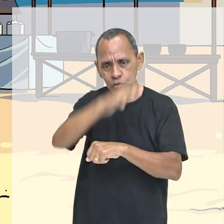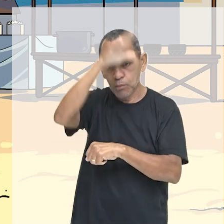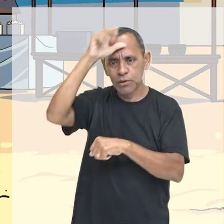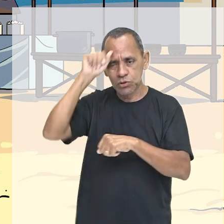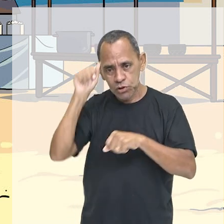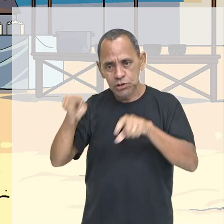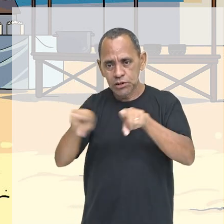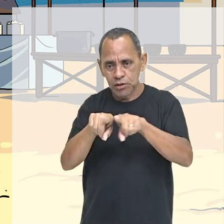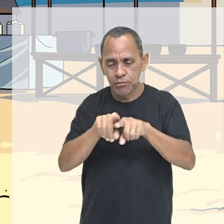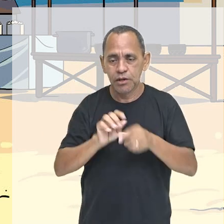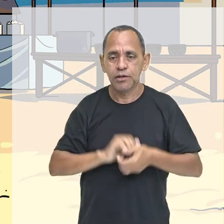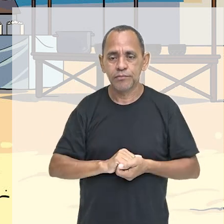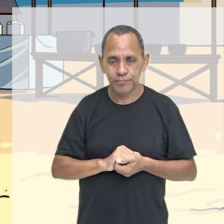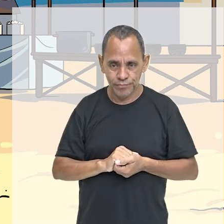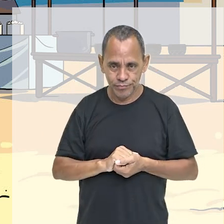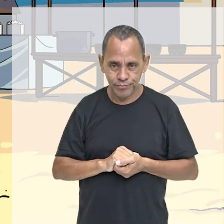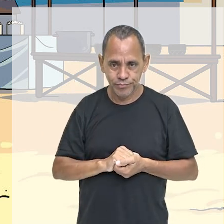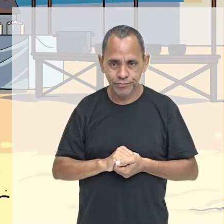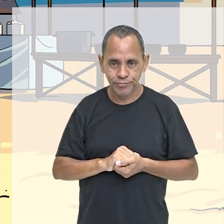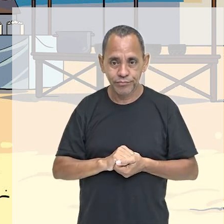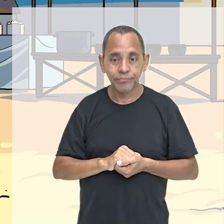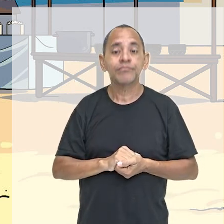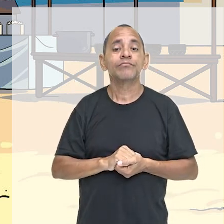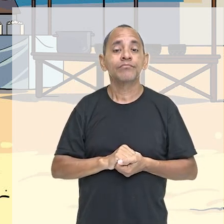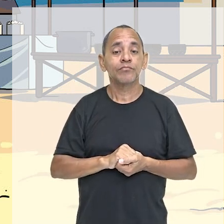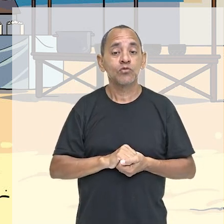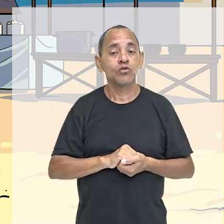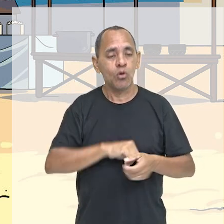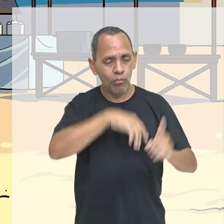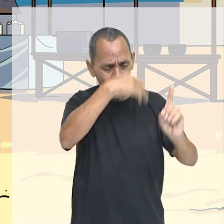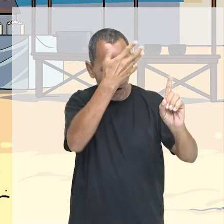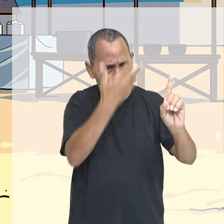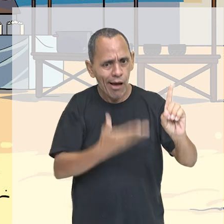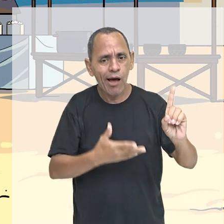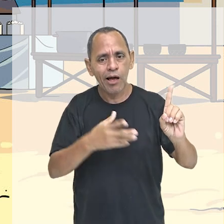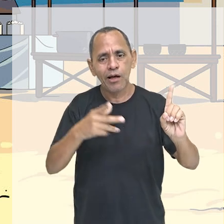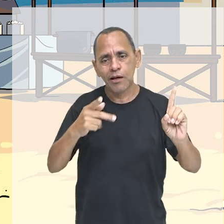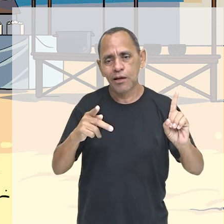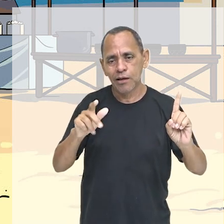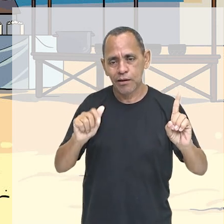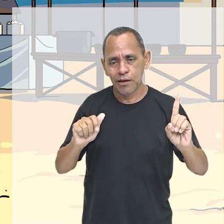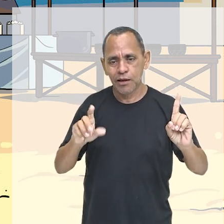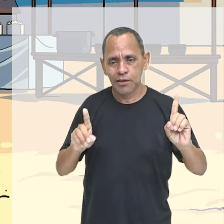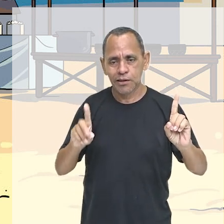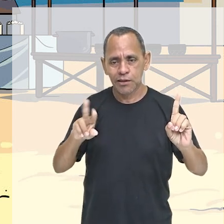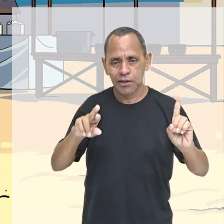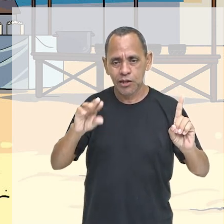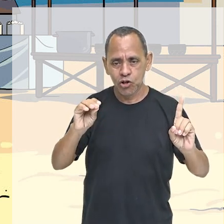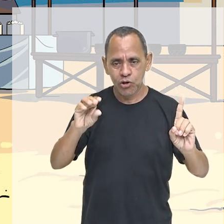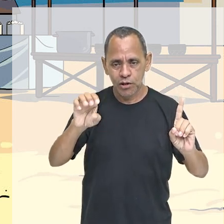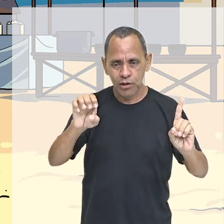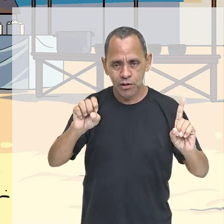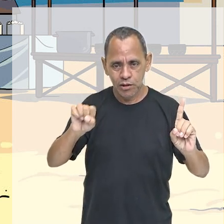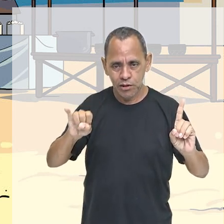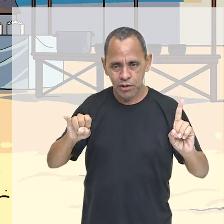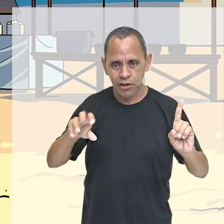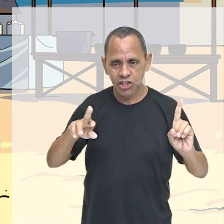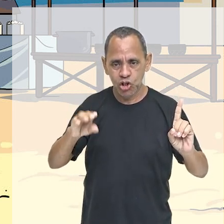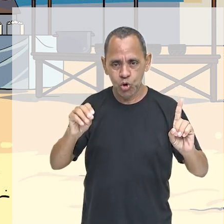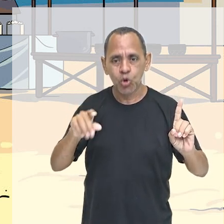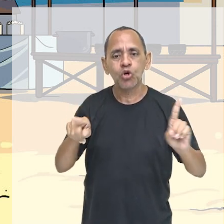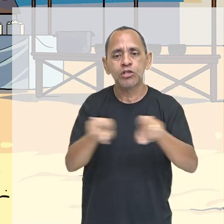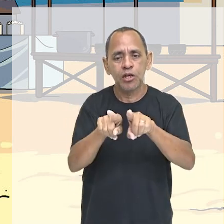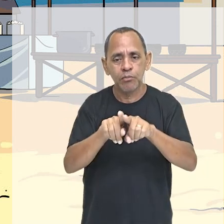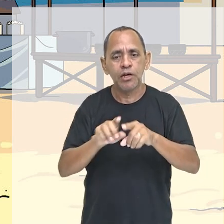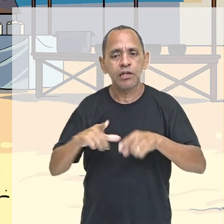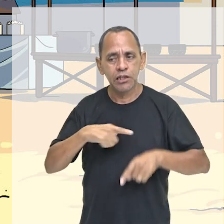né? Quando se faz aquelas homenagens religiosas e, na sequência, promove-se uma festa. Isto é o